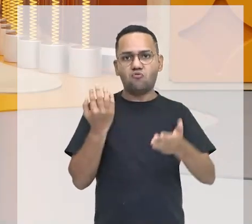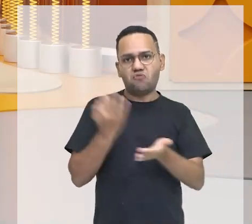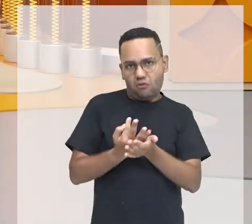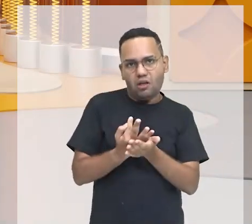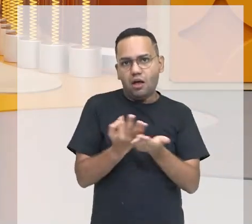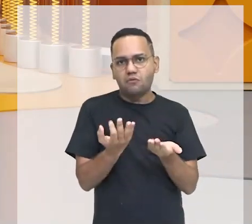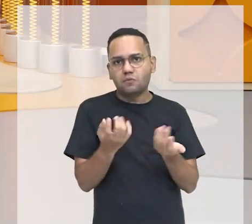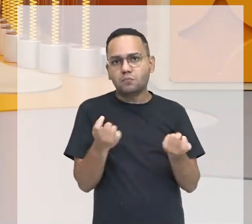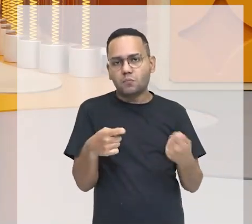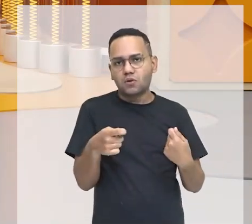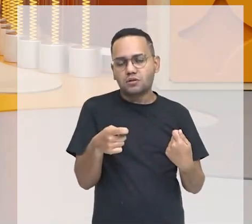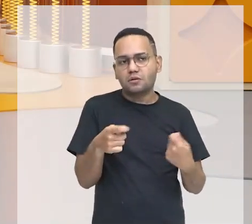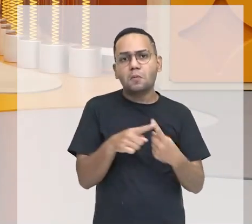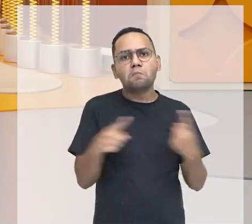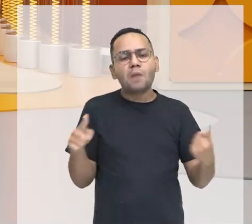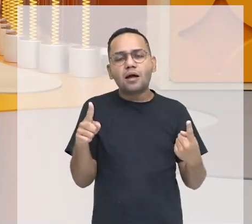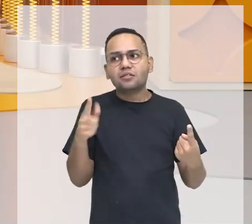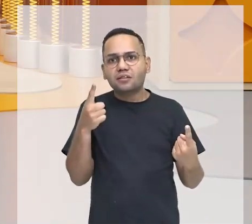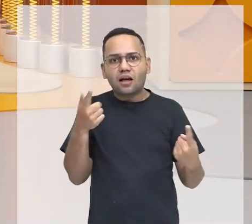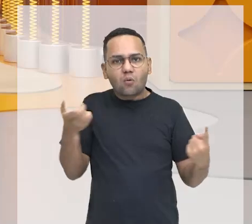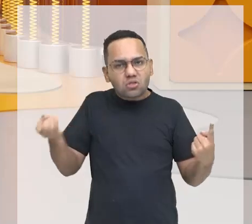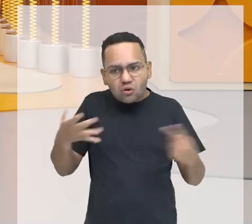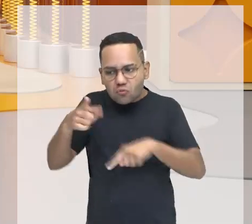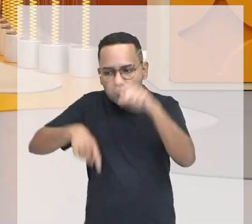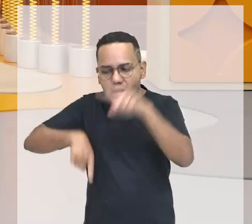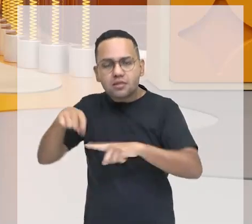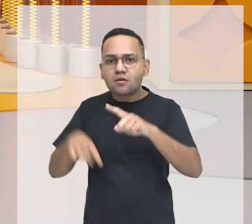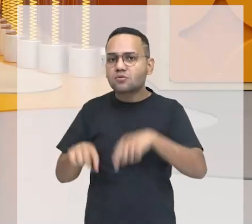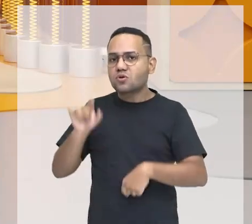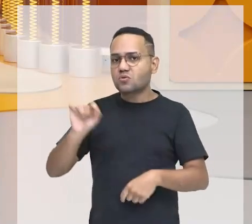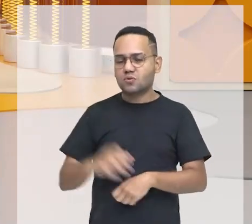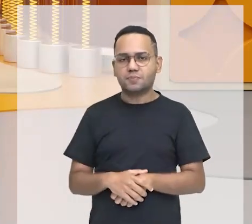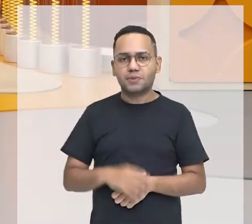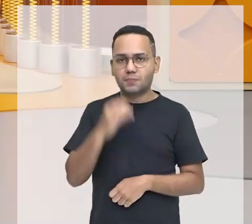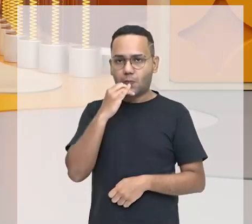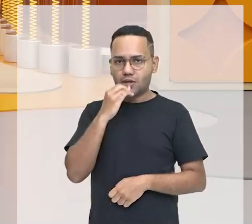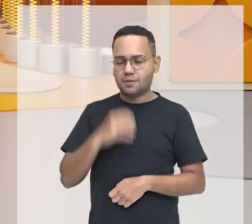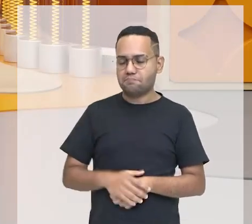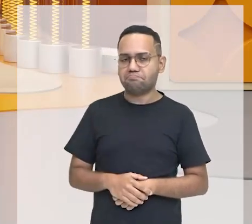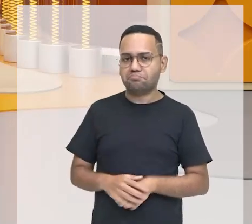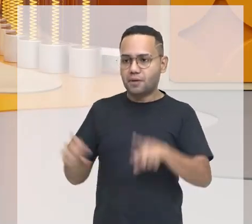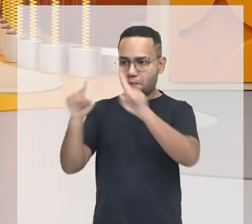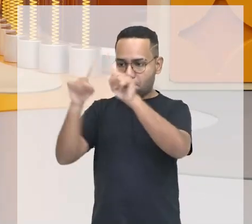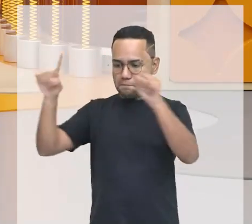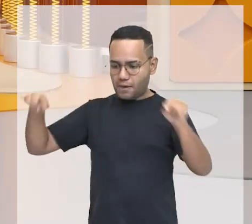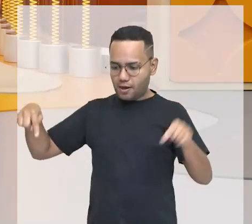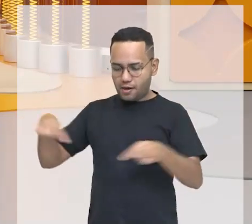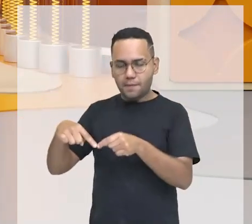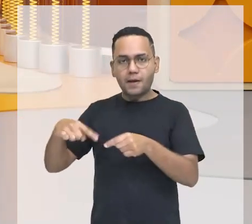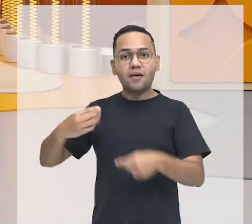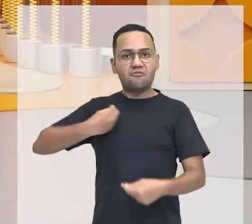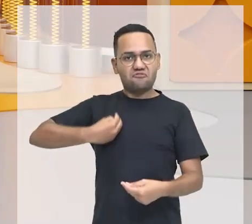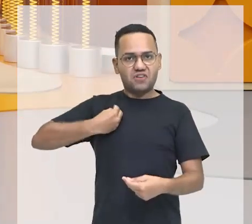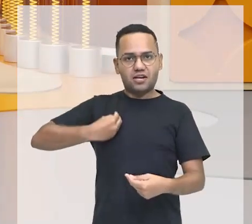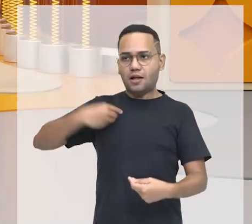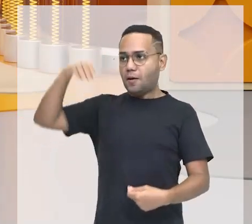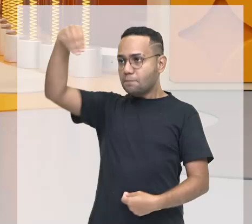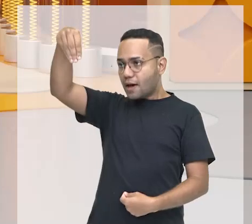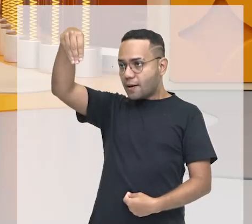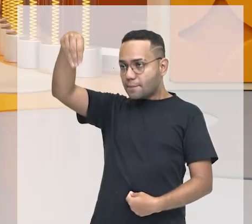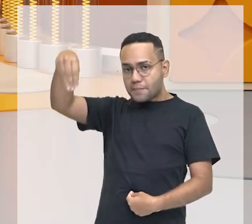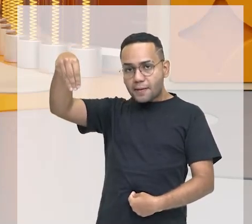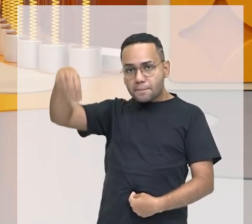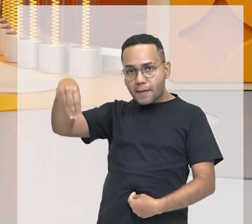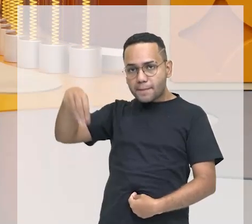colocava-se o cartão de papel e ali puxava-se a alavanca, ela já tirou um posto de trabalho que era de quem fazia esse